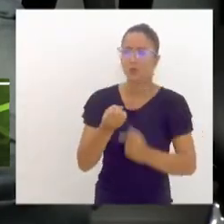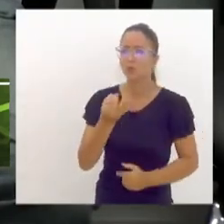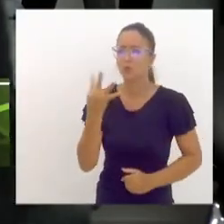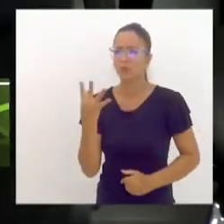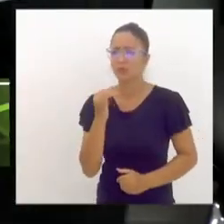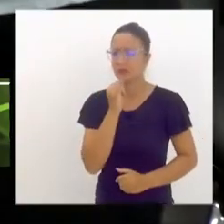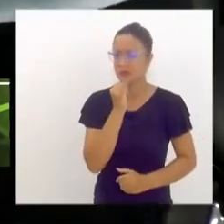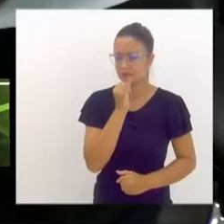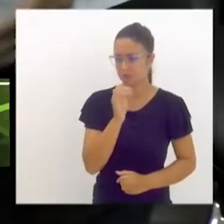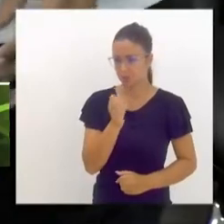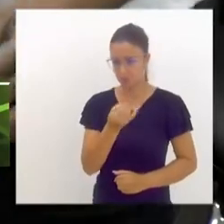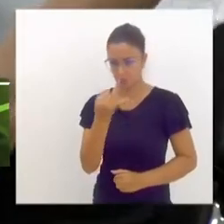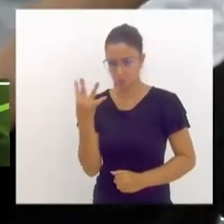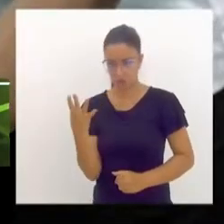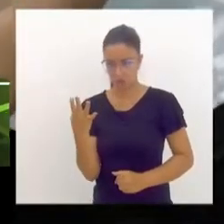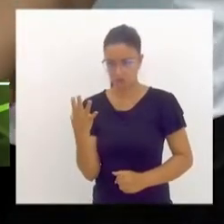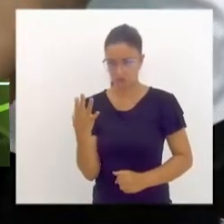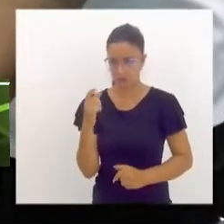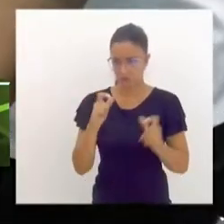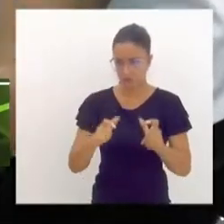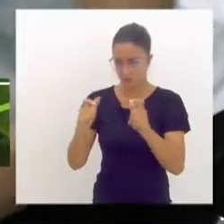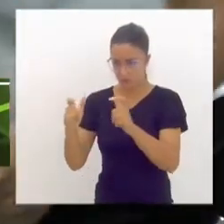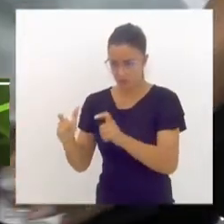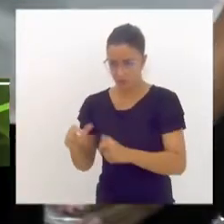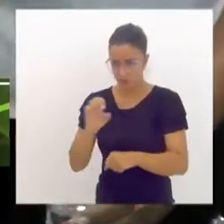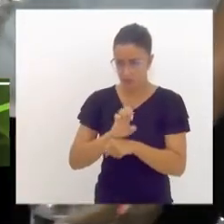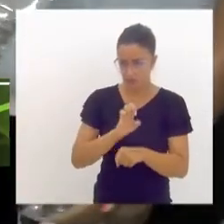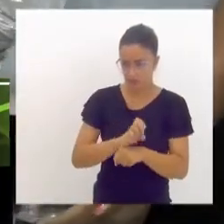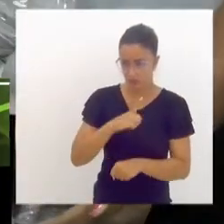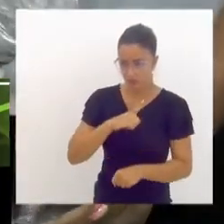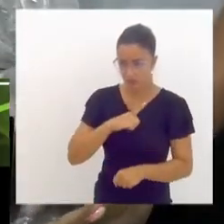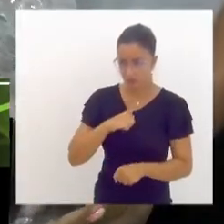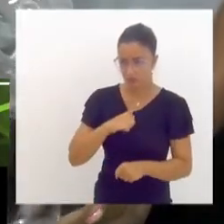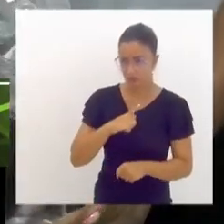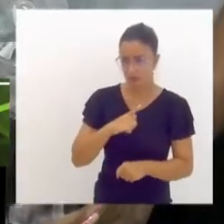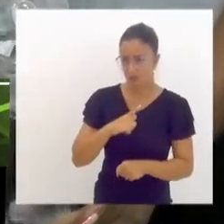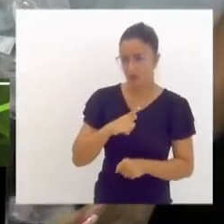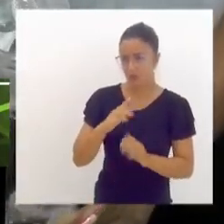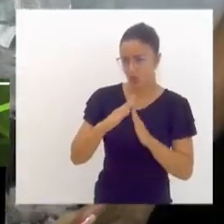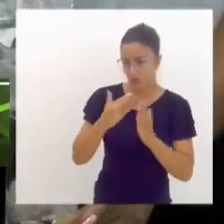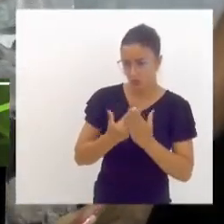Estado funcionam escolas estaduais alugadas.